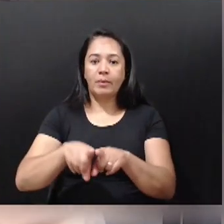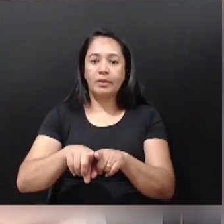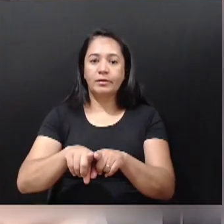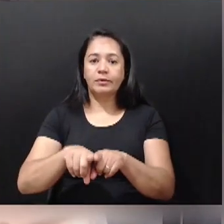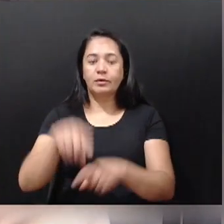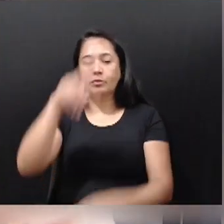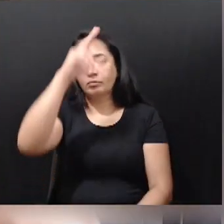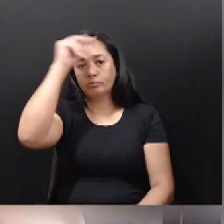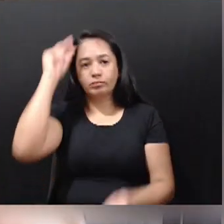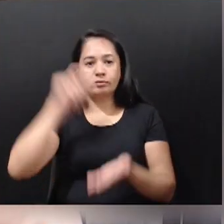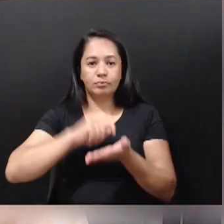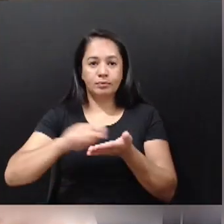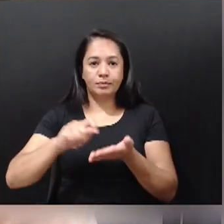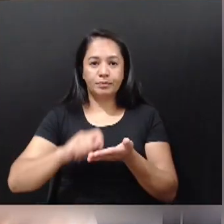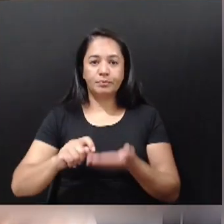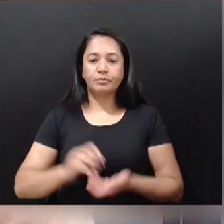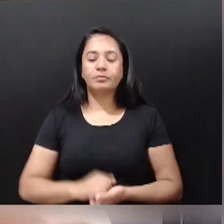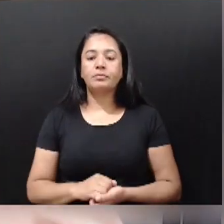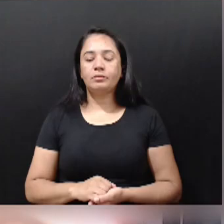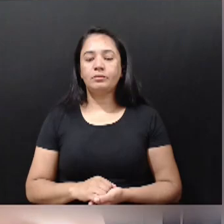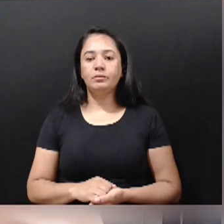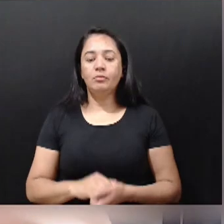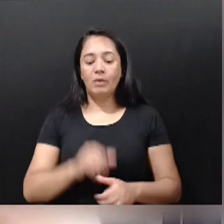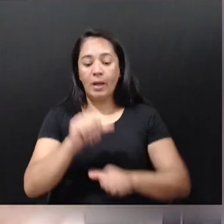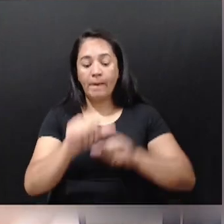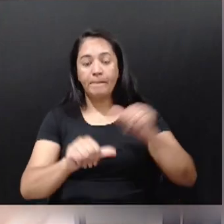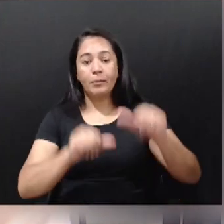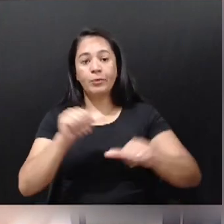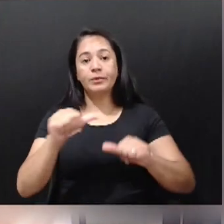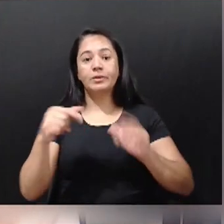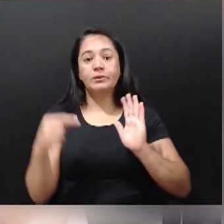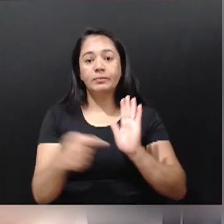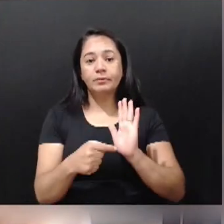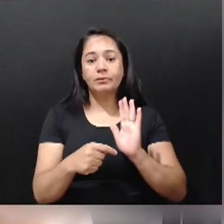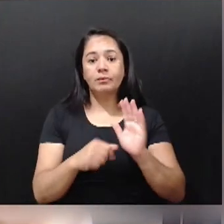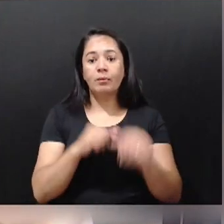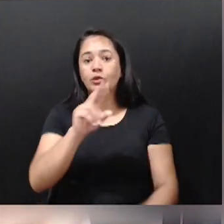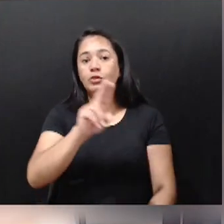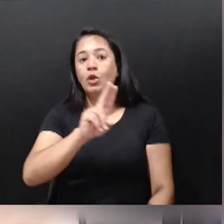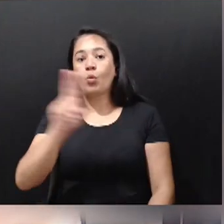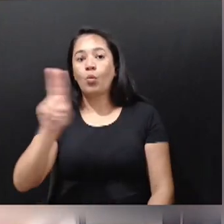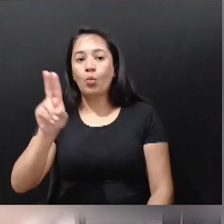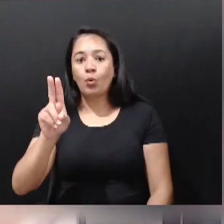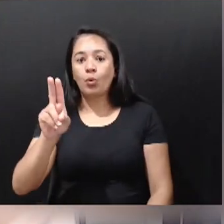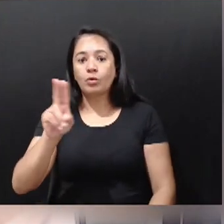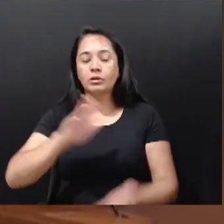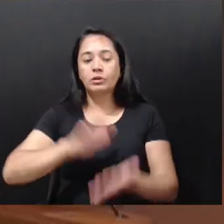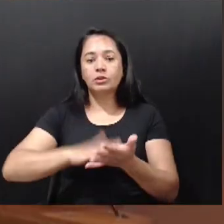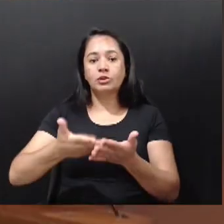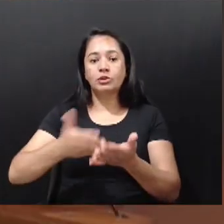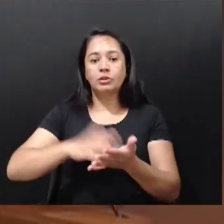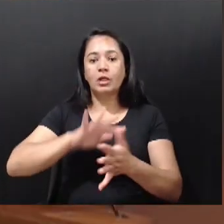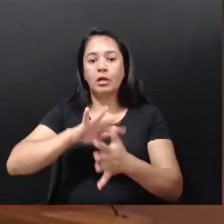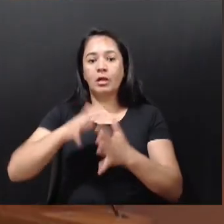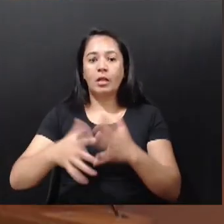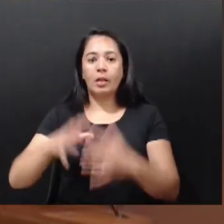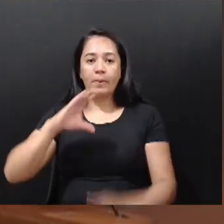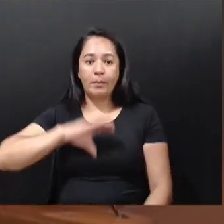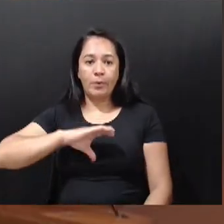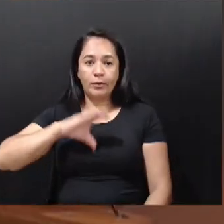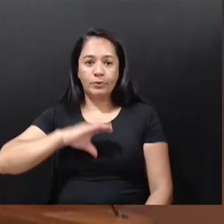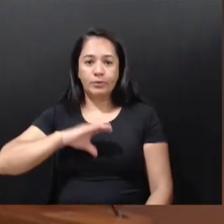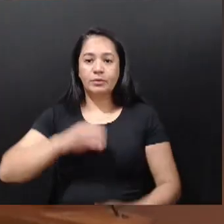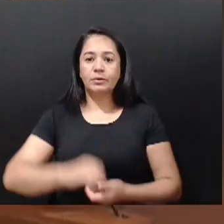sancionar. Essa alteração, né, que muda o nome para intérprete de Libras português. Representantes